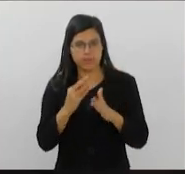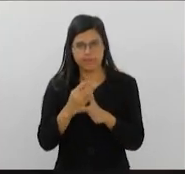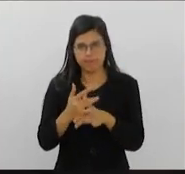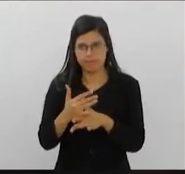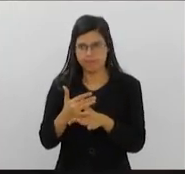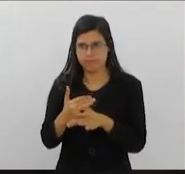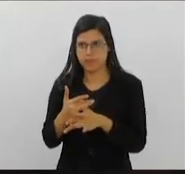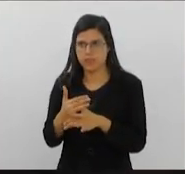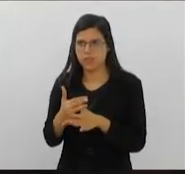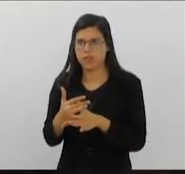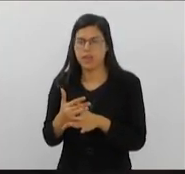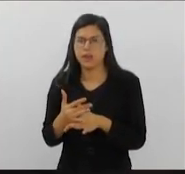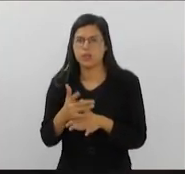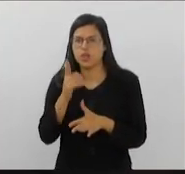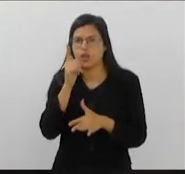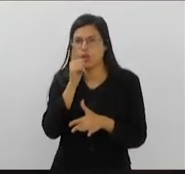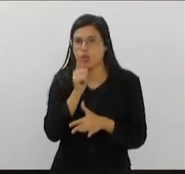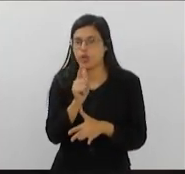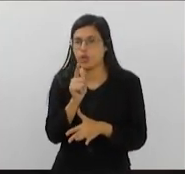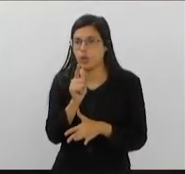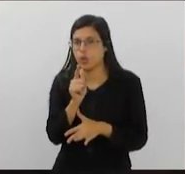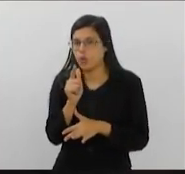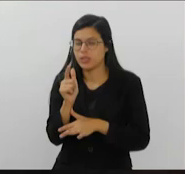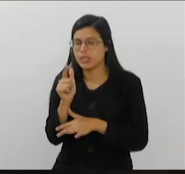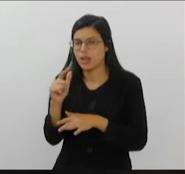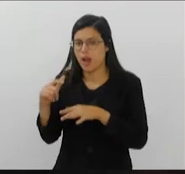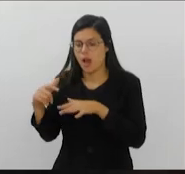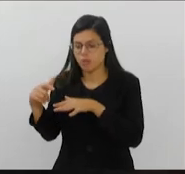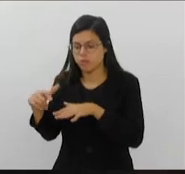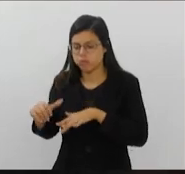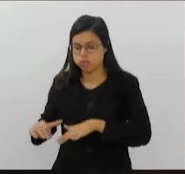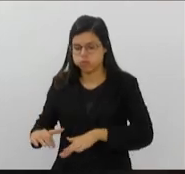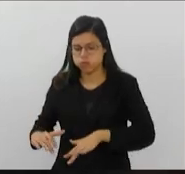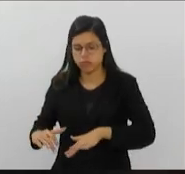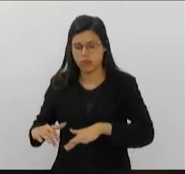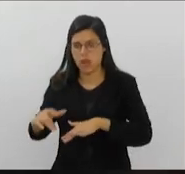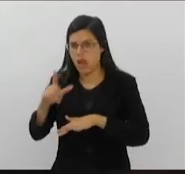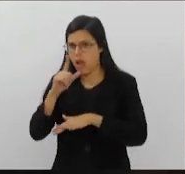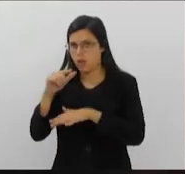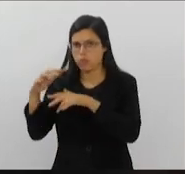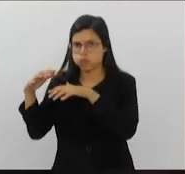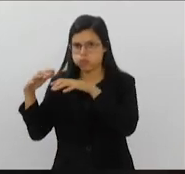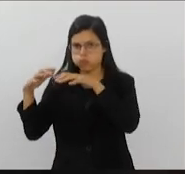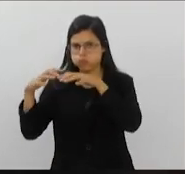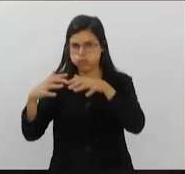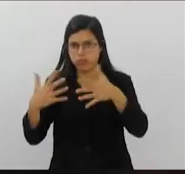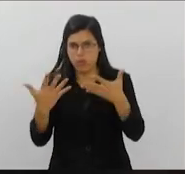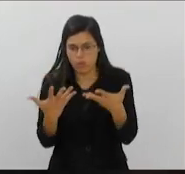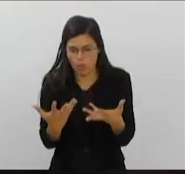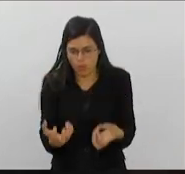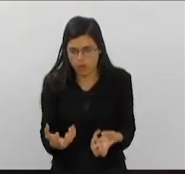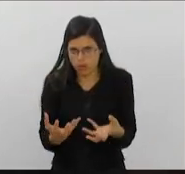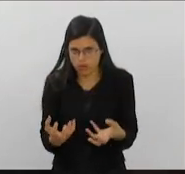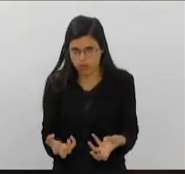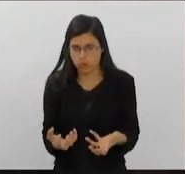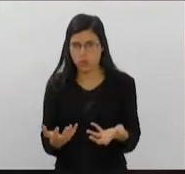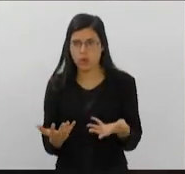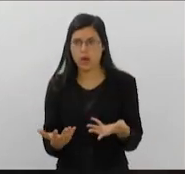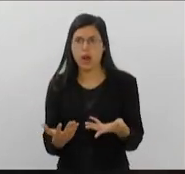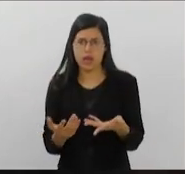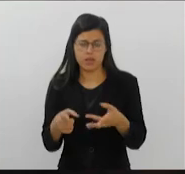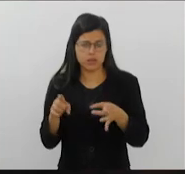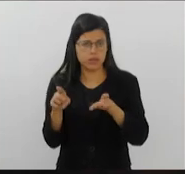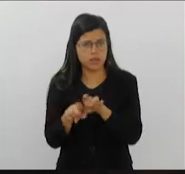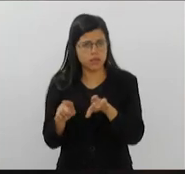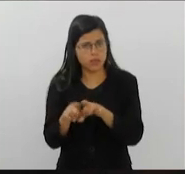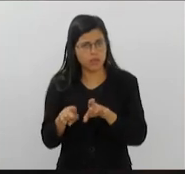totalmente impermeável ou que não utilize materiais permeáveis ou que não integrem as soluções baseadas na natureza, isso